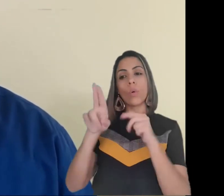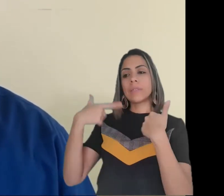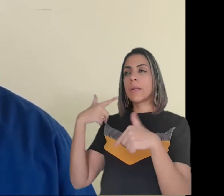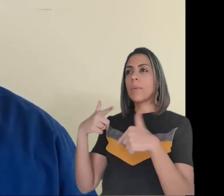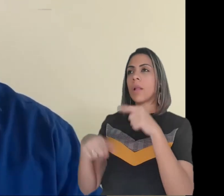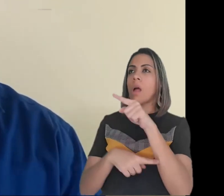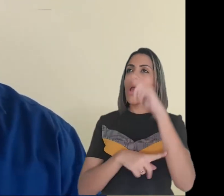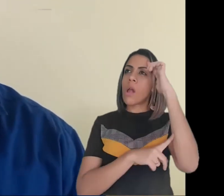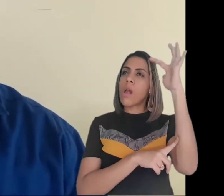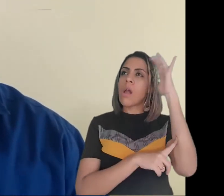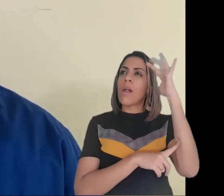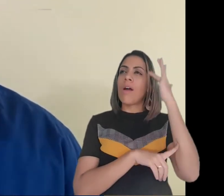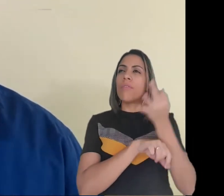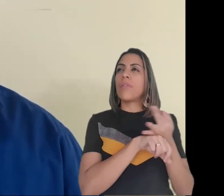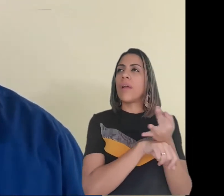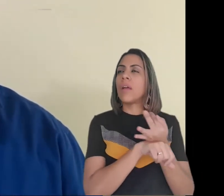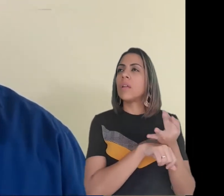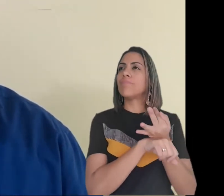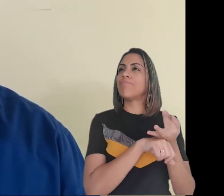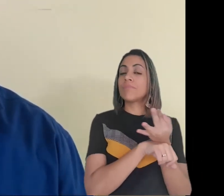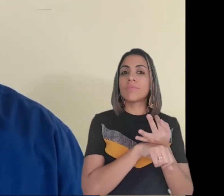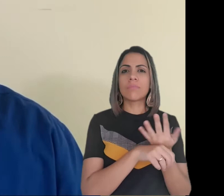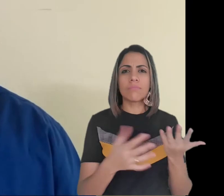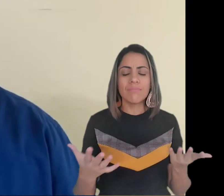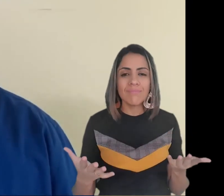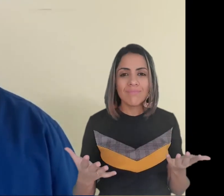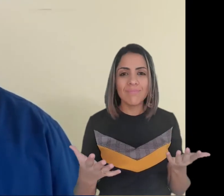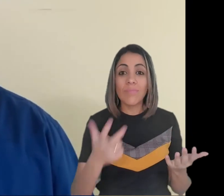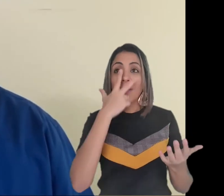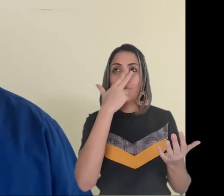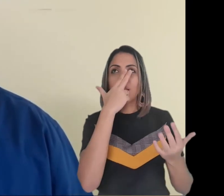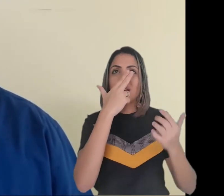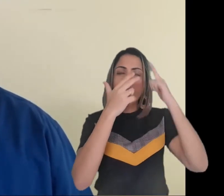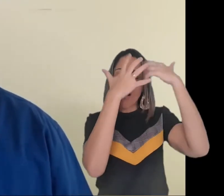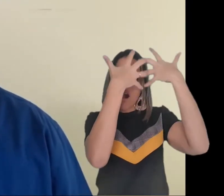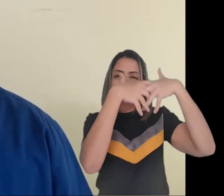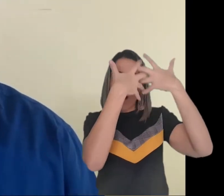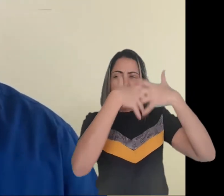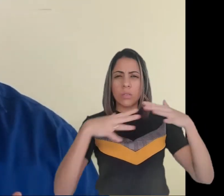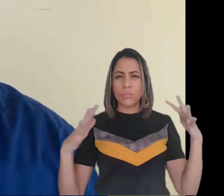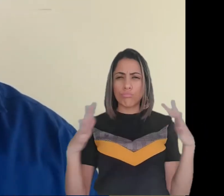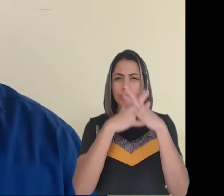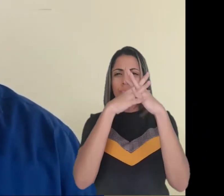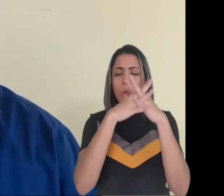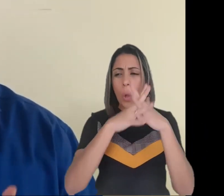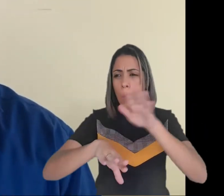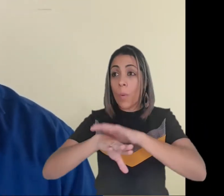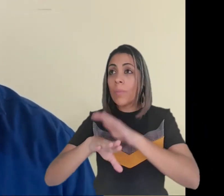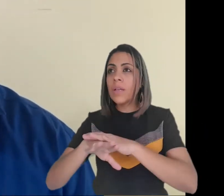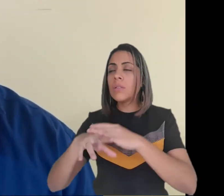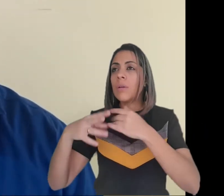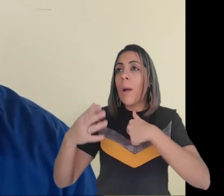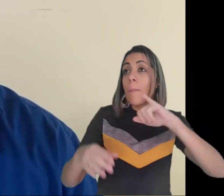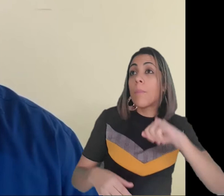férias. Imagine isso. Ao mesmo tempo, não desfrutamos o que estamos pensando, nem aproveitamos o